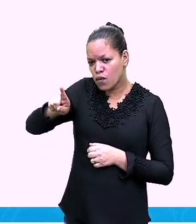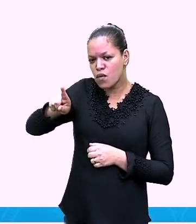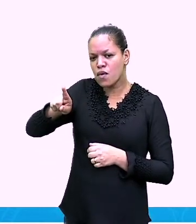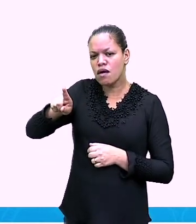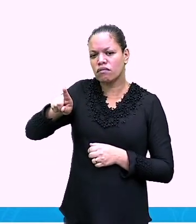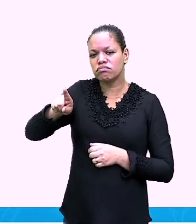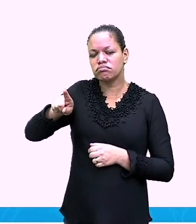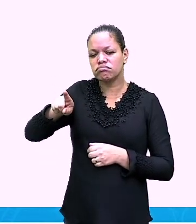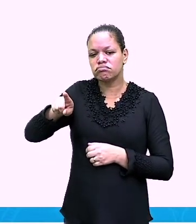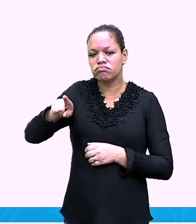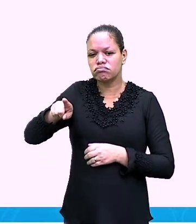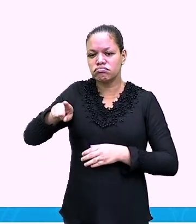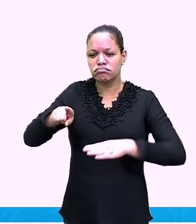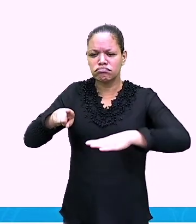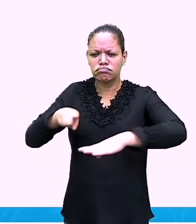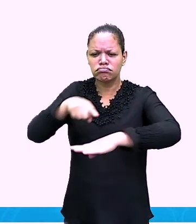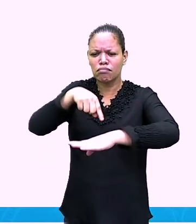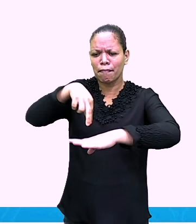na